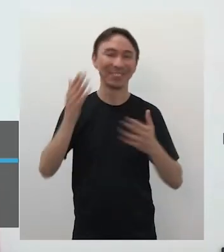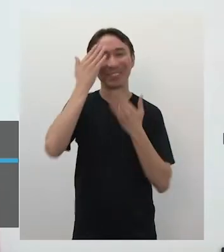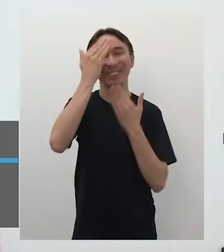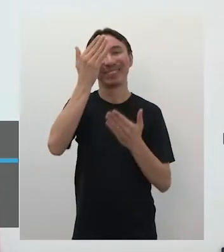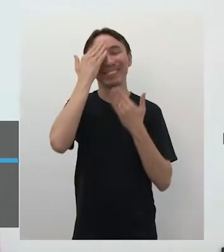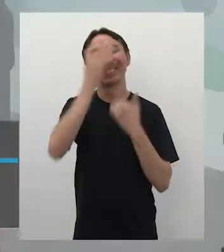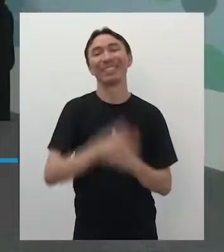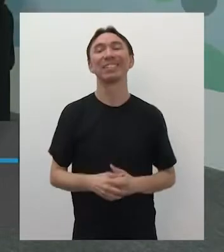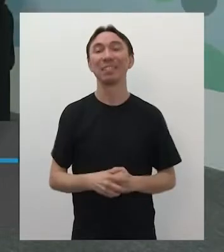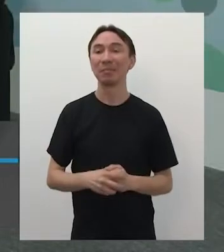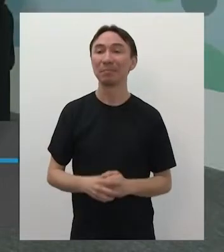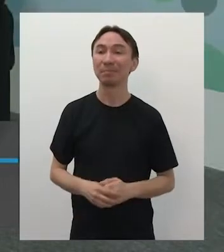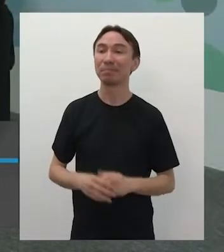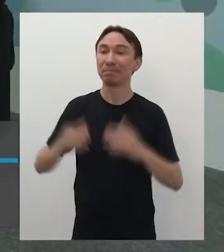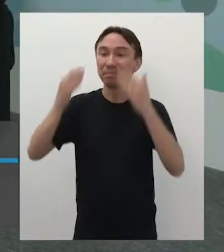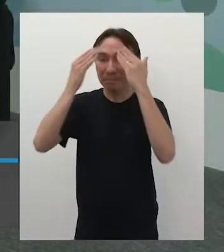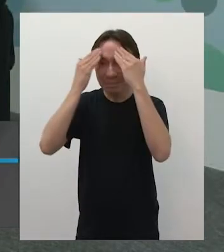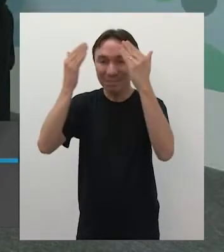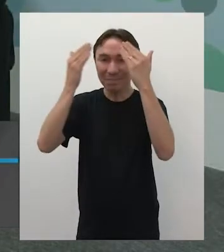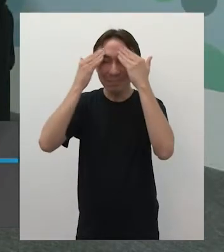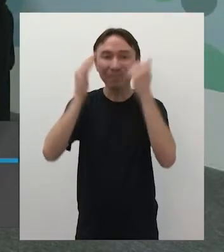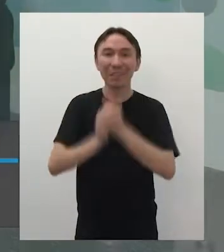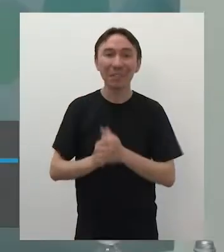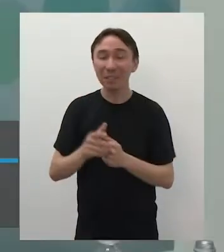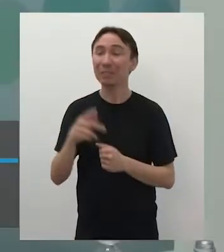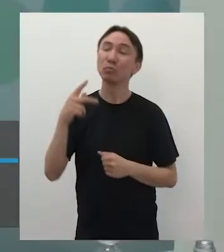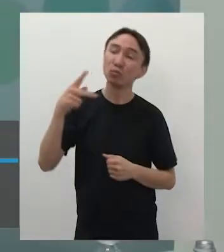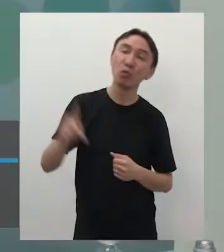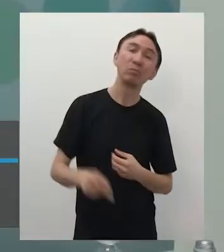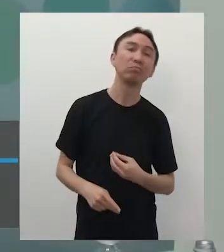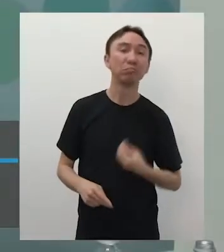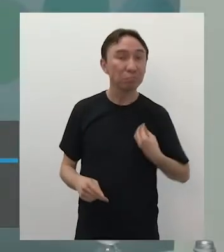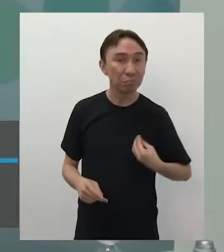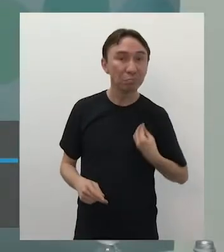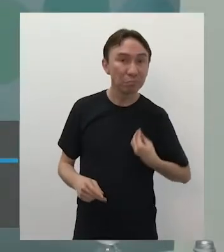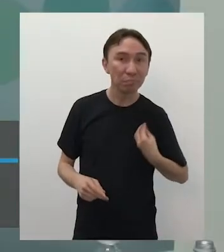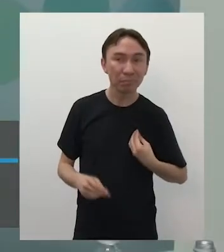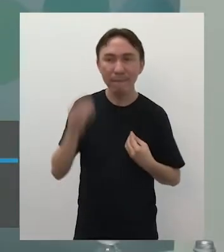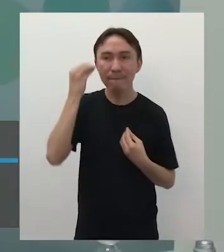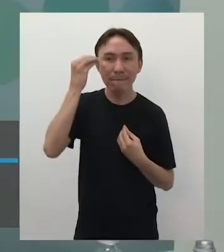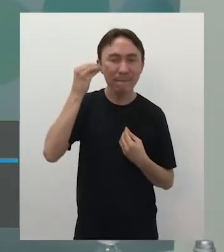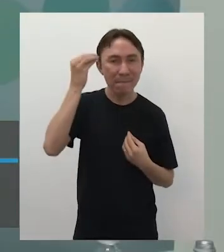Para terminar, eu quero